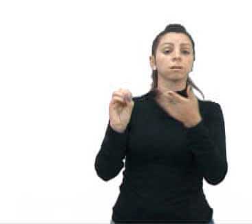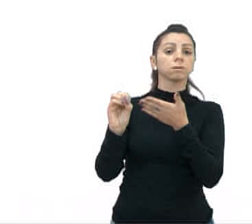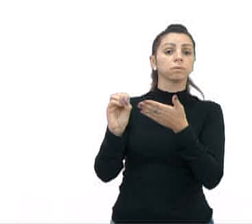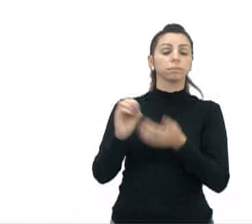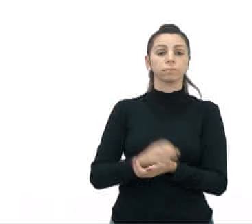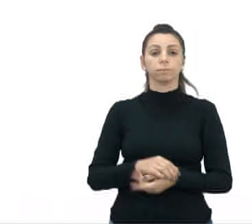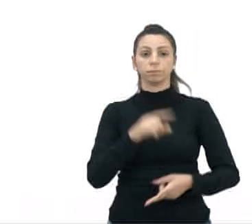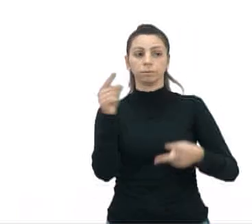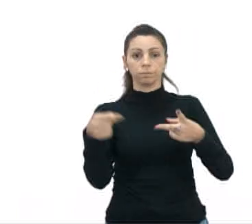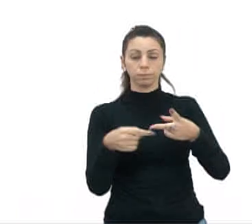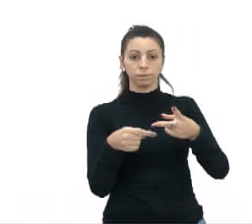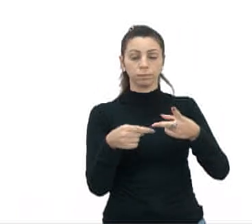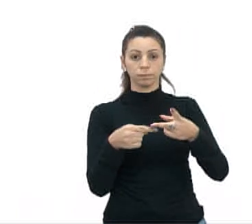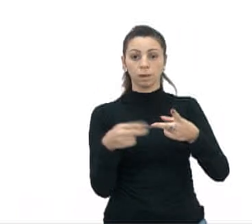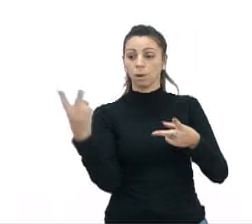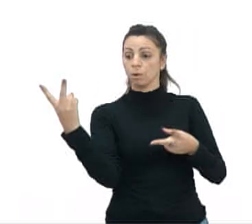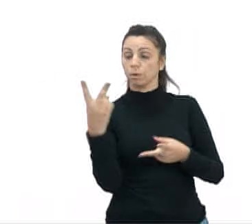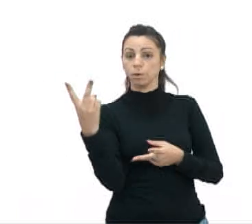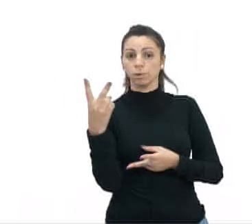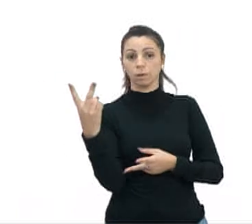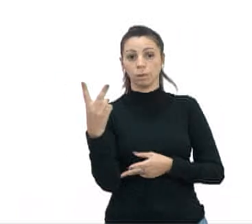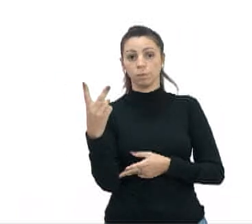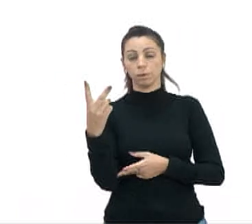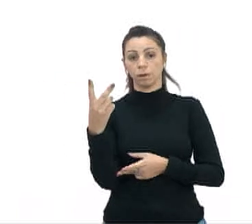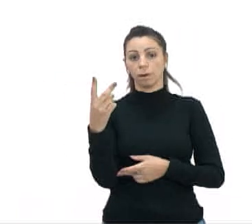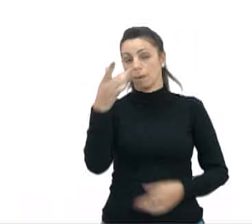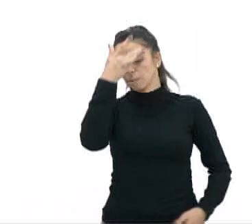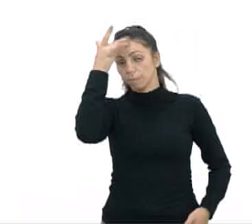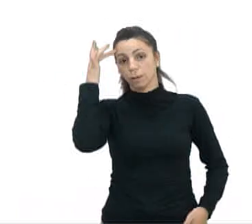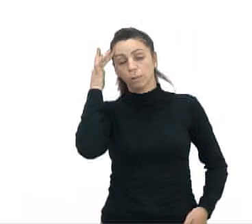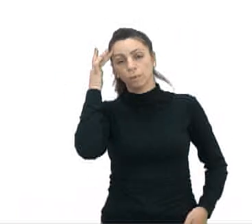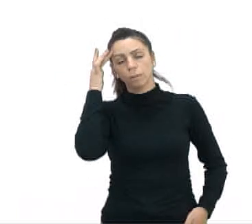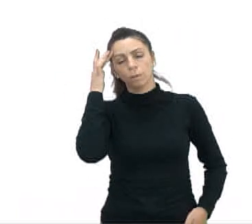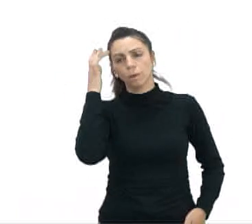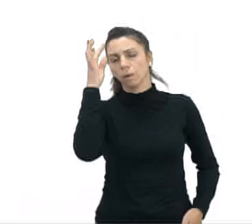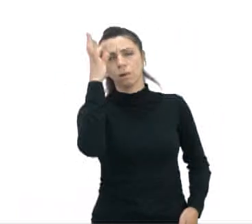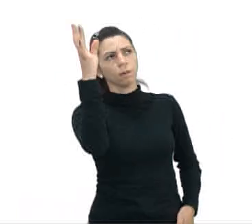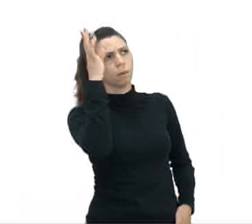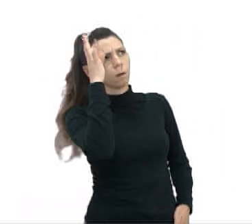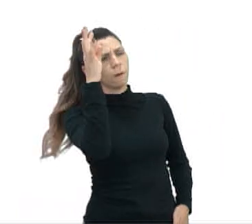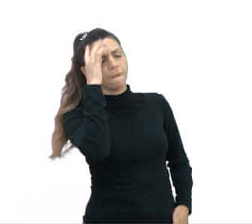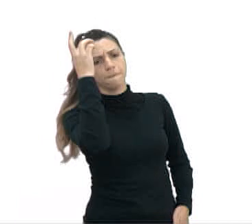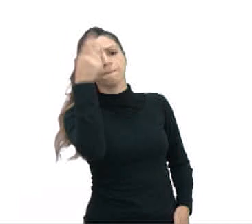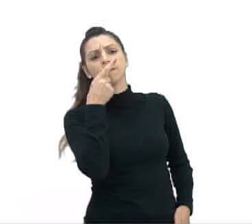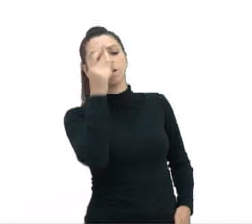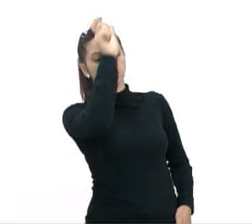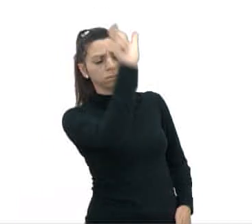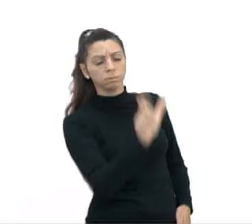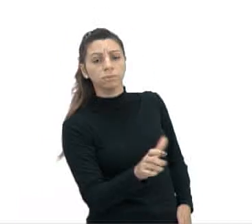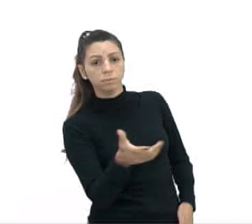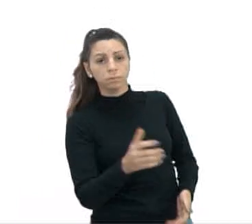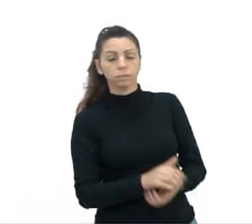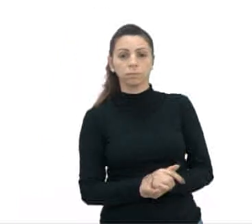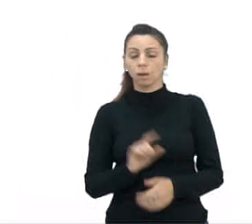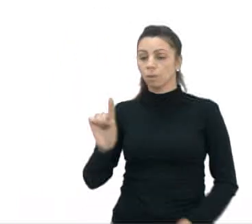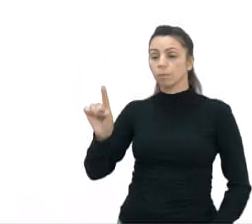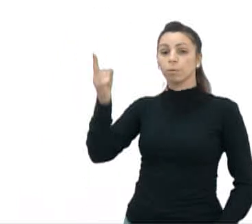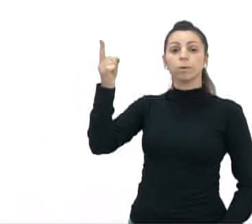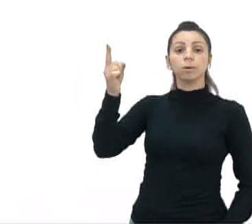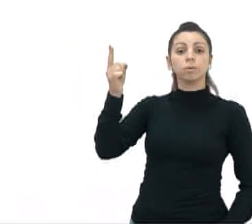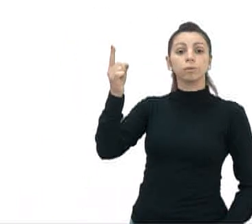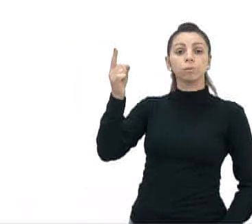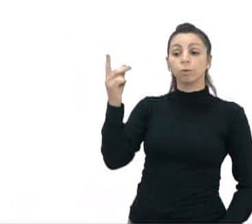A 2. O segundo personagem, imagina que ele está falando de quem e por quê? E por último, de qual pedra